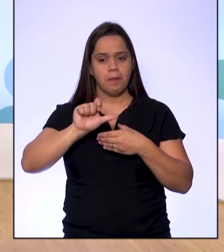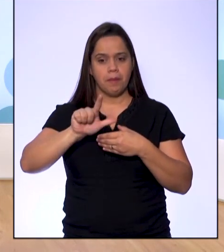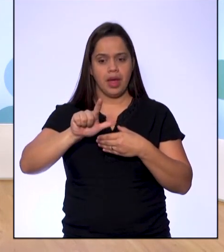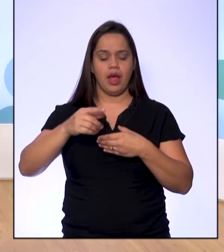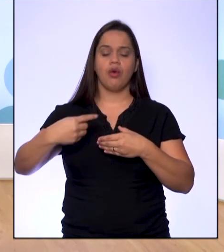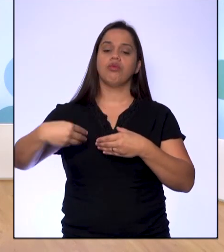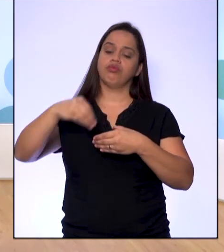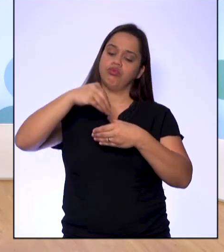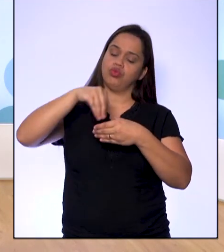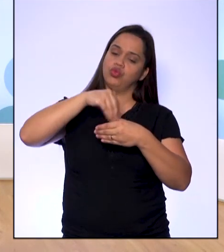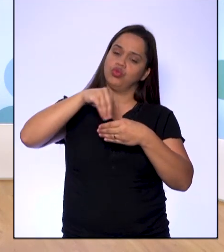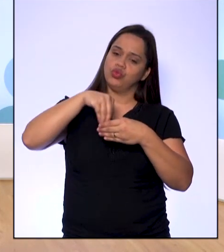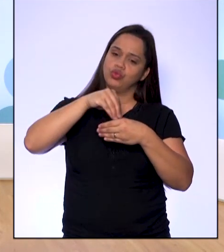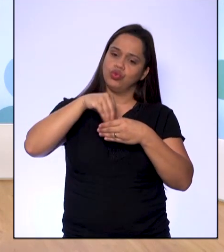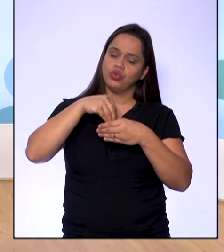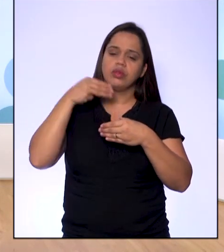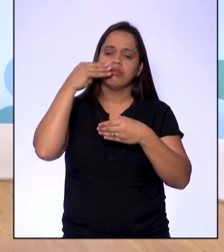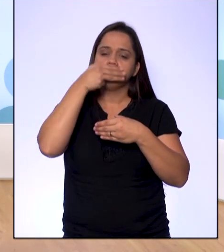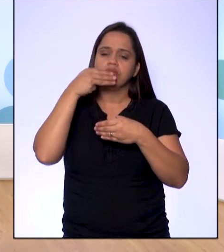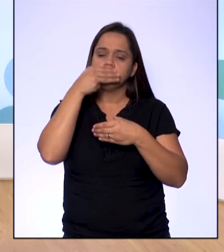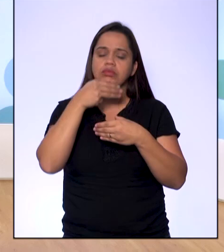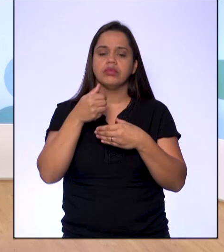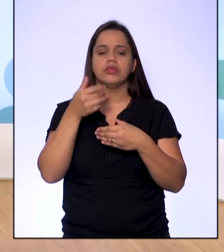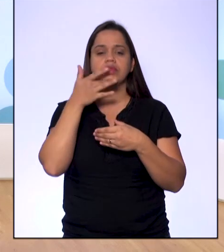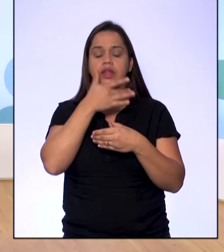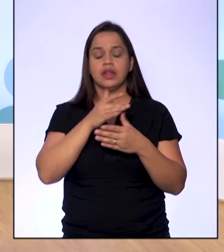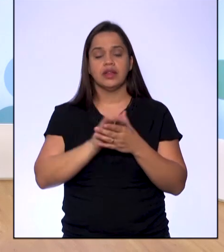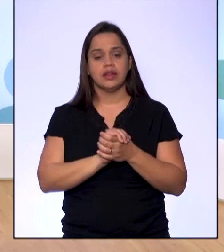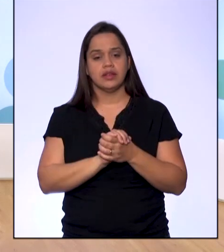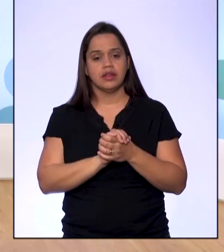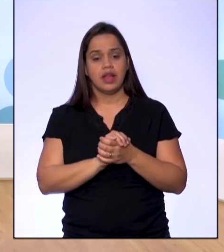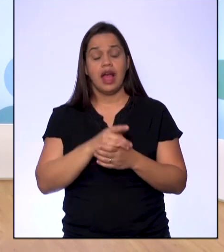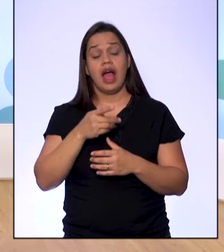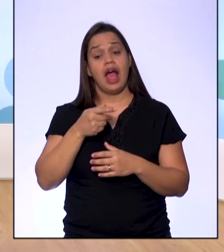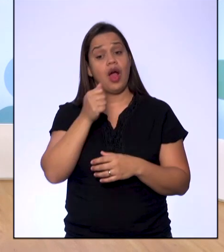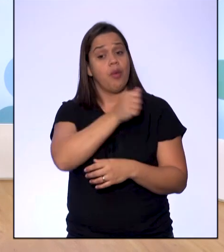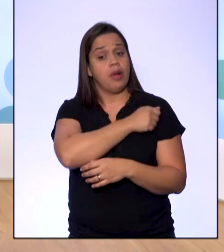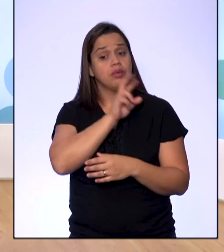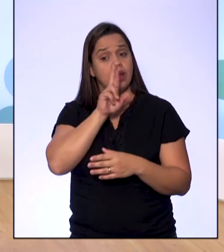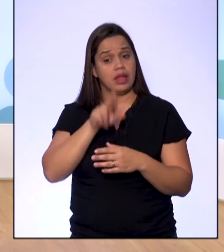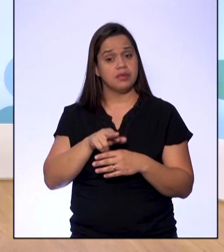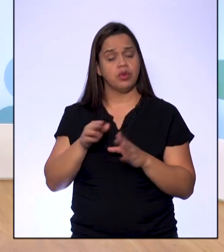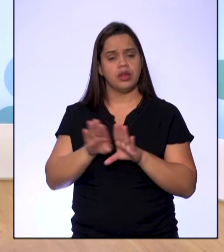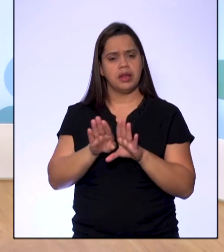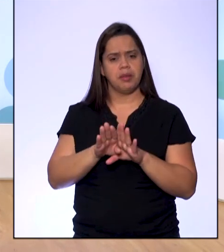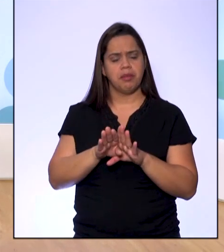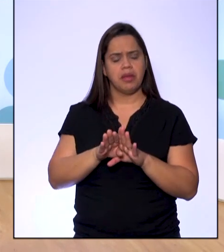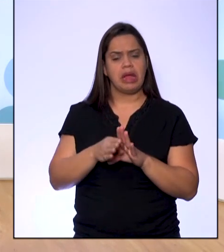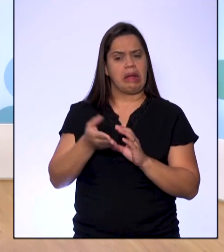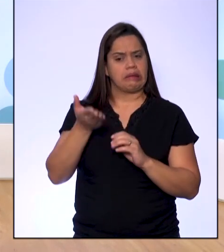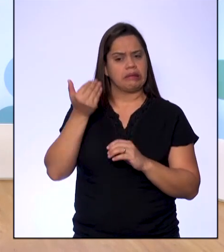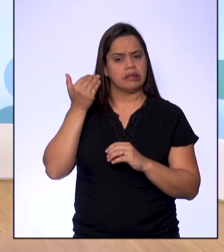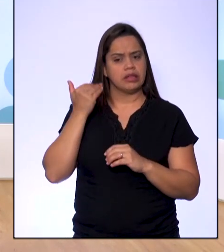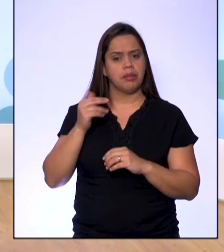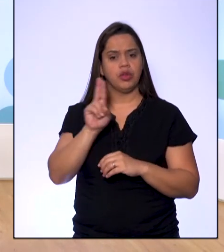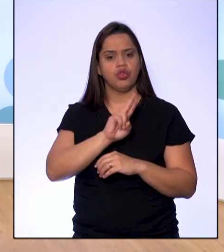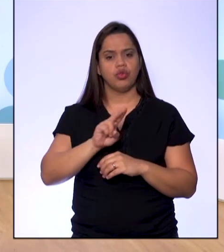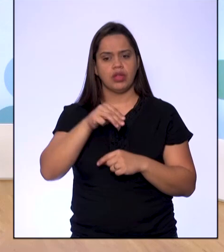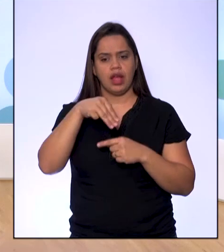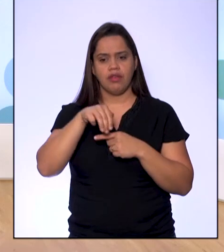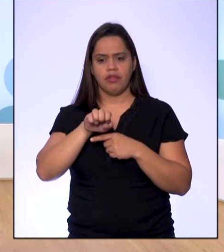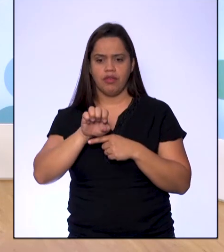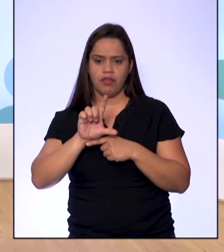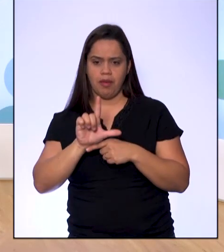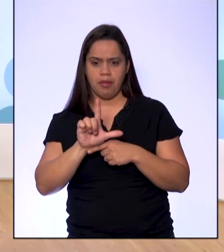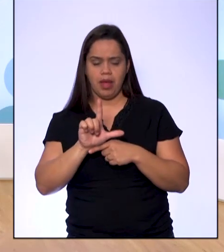Sim, olha como a aluna está colocando. Antigamente usavam mel para curar machucados. Nossa, isso eu nunca ouvi falar. Não sabia mas também. deve ser uma receita assim,